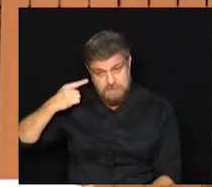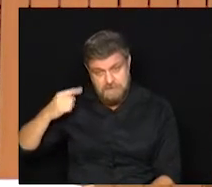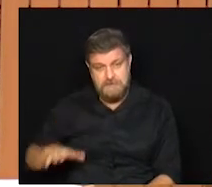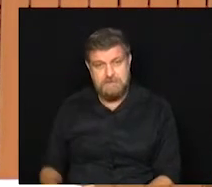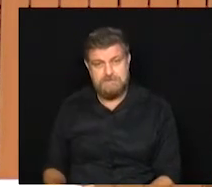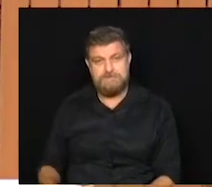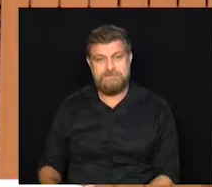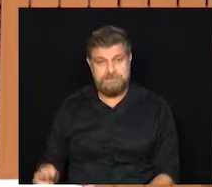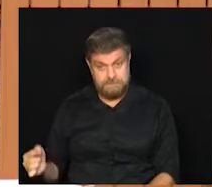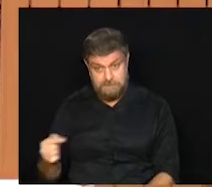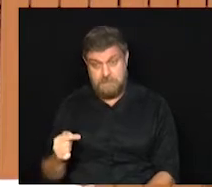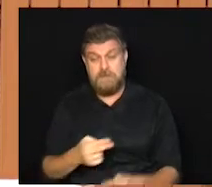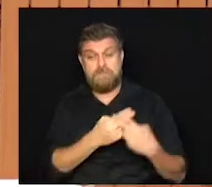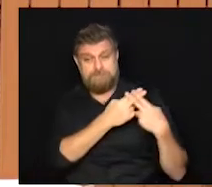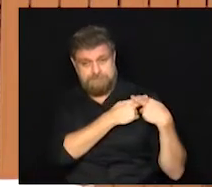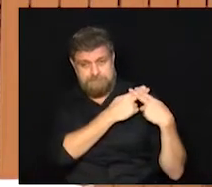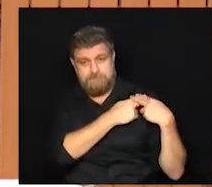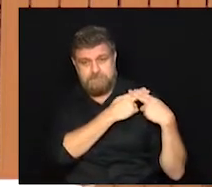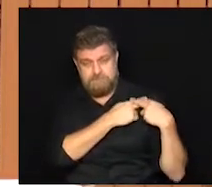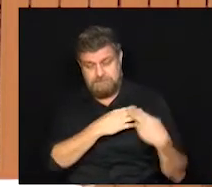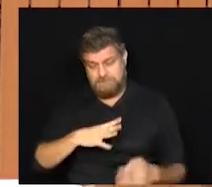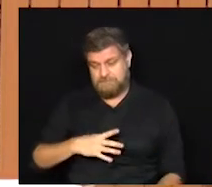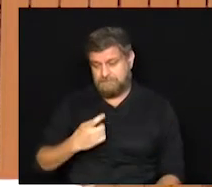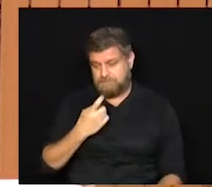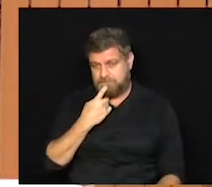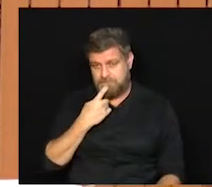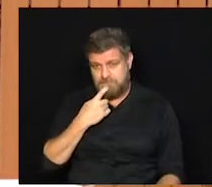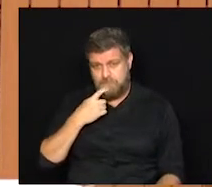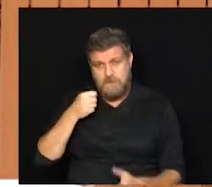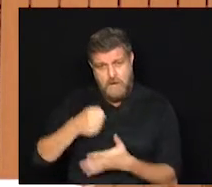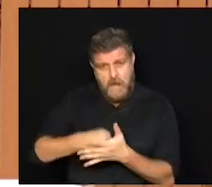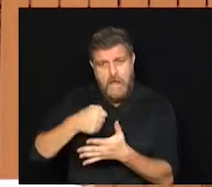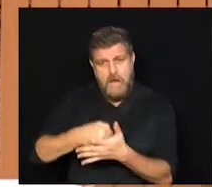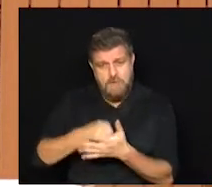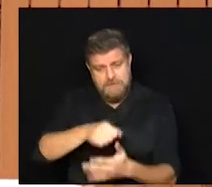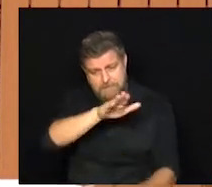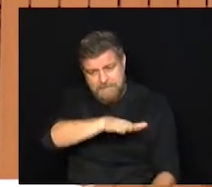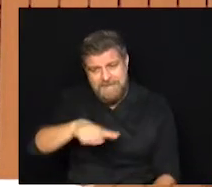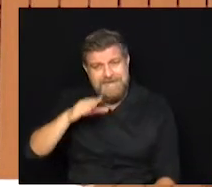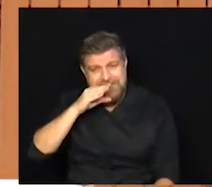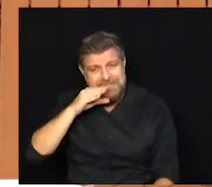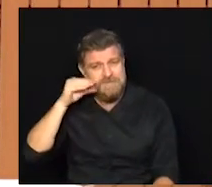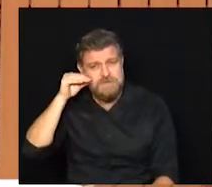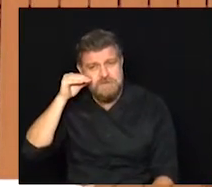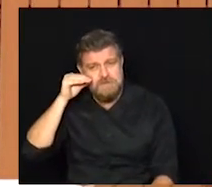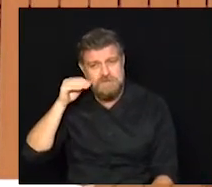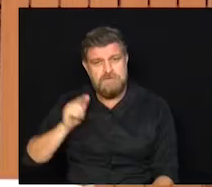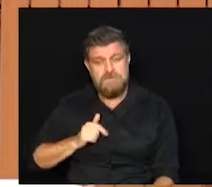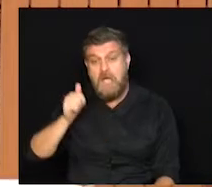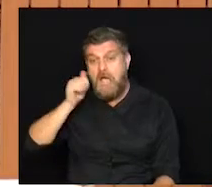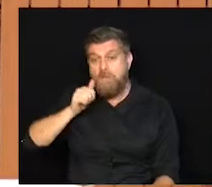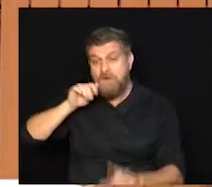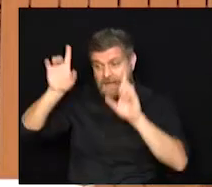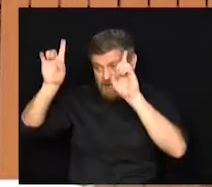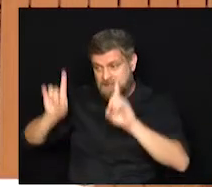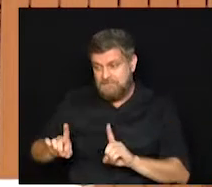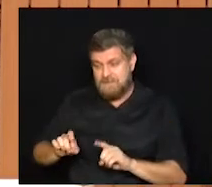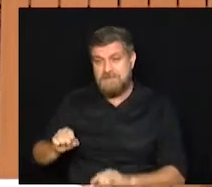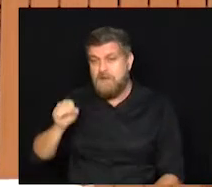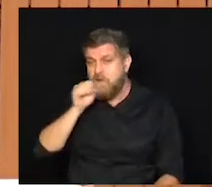terceira subseção de Campinas, e defensora dos direitos da criança e adolescente e mulheres deficientes e